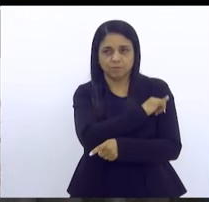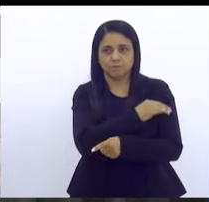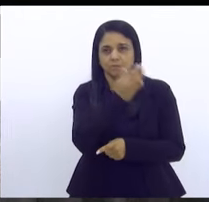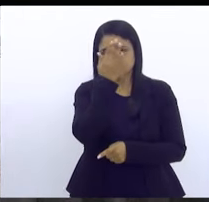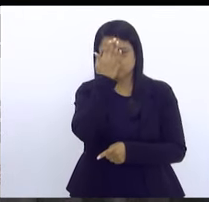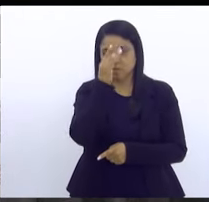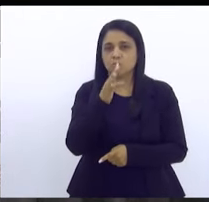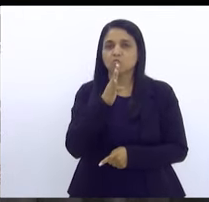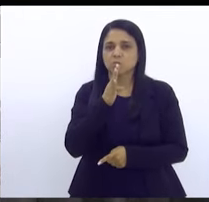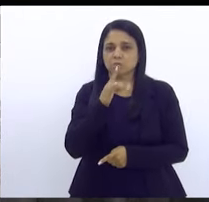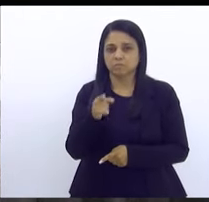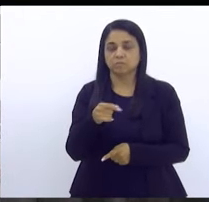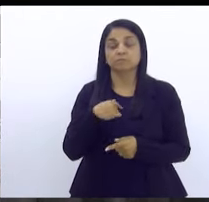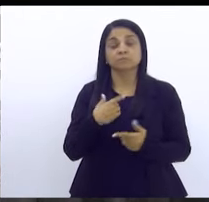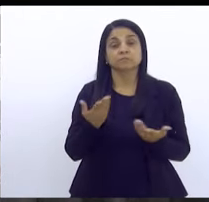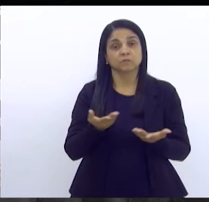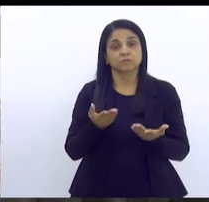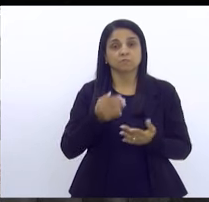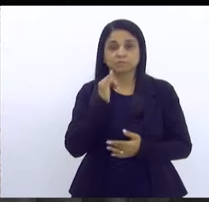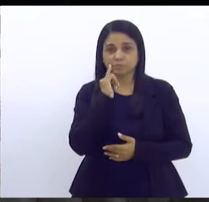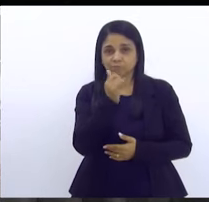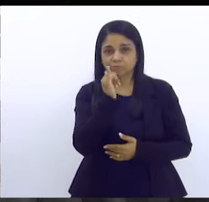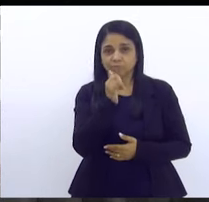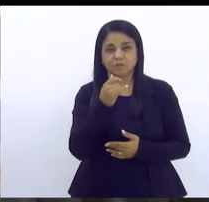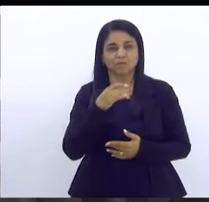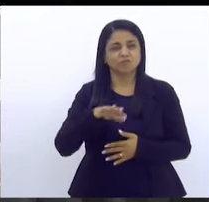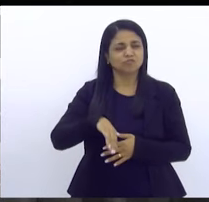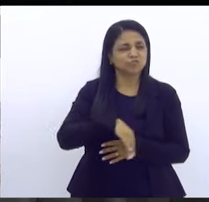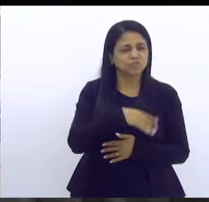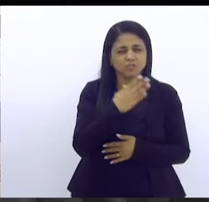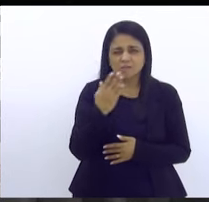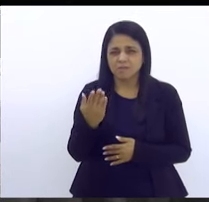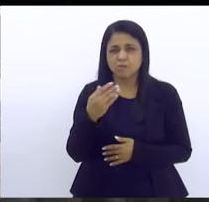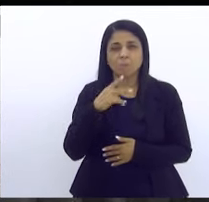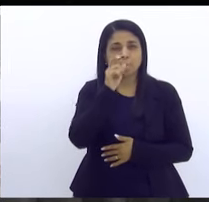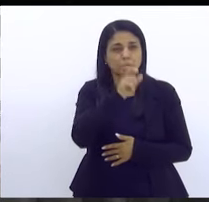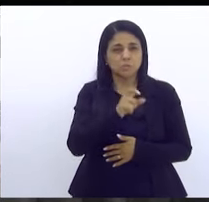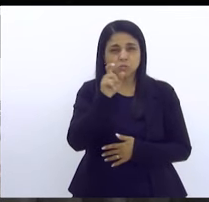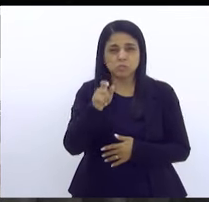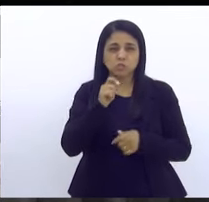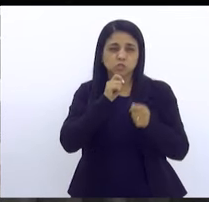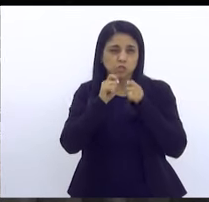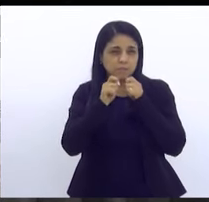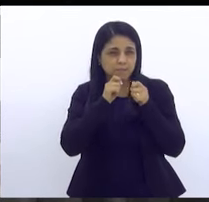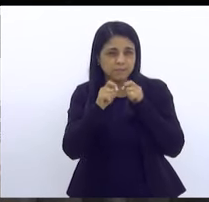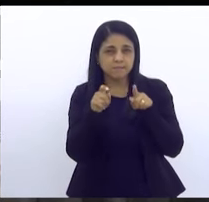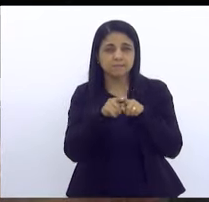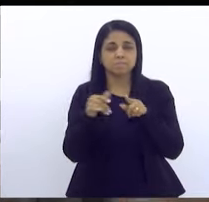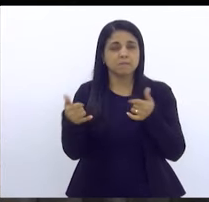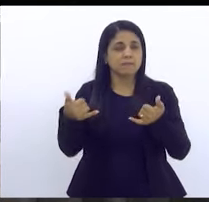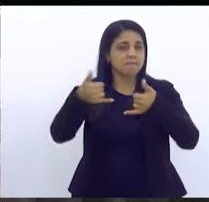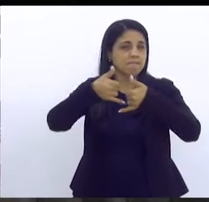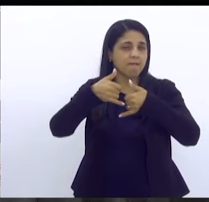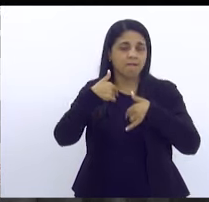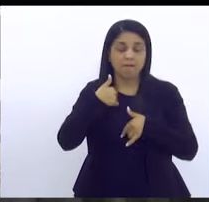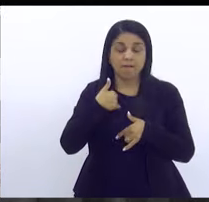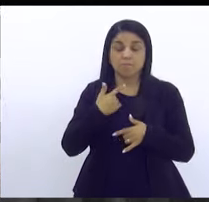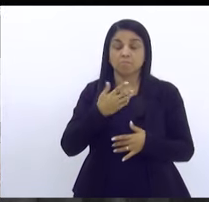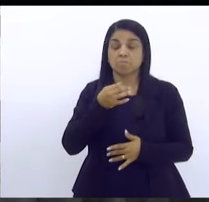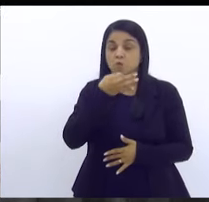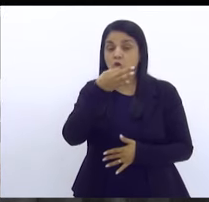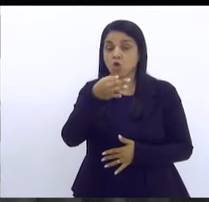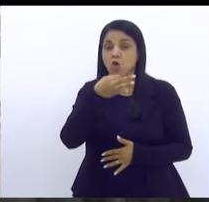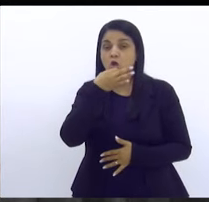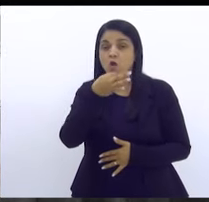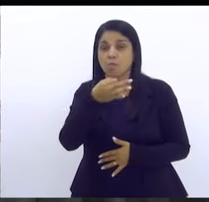Feitas essas considerações, hoje o dia inteiro, várias pessoas, os jornalistas, me ligaram me perguntando qual a minha